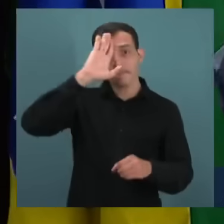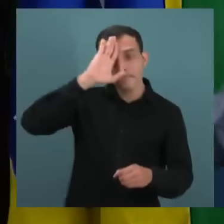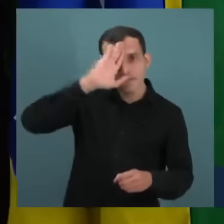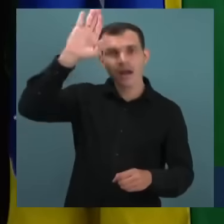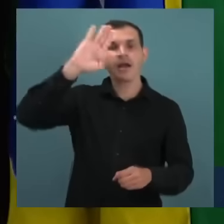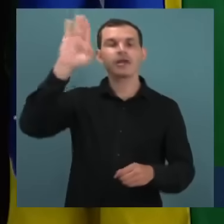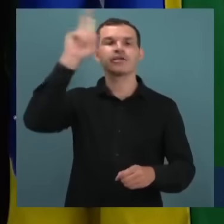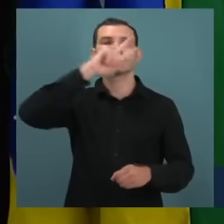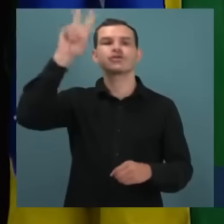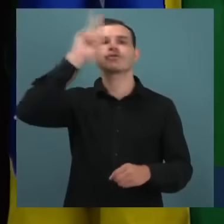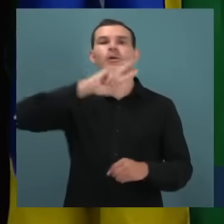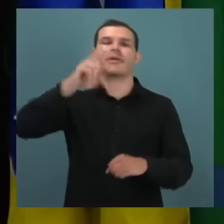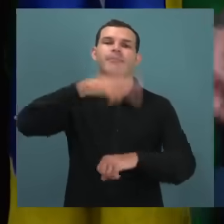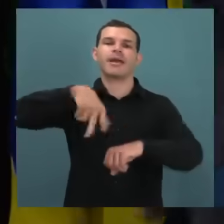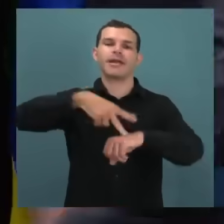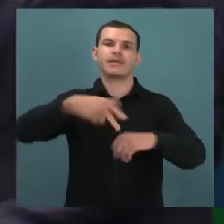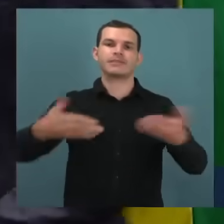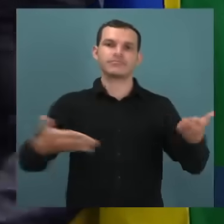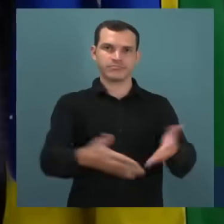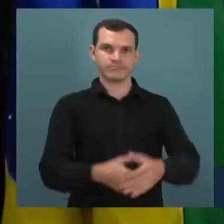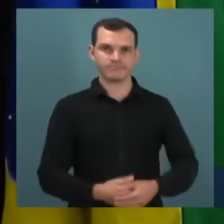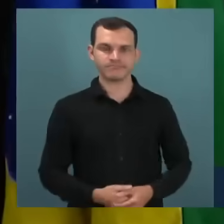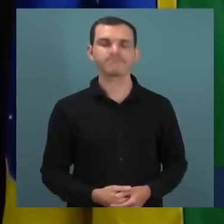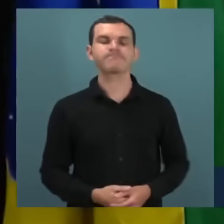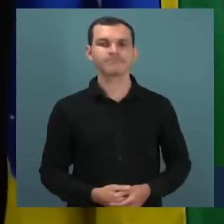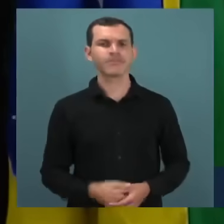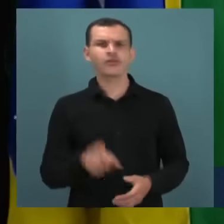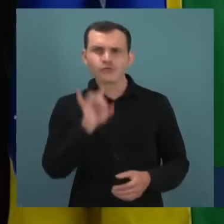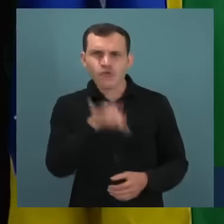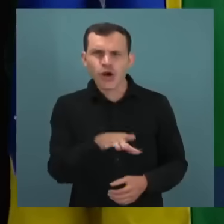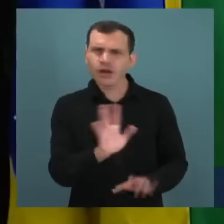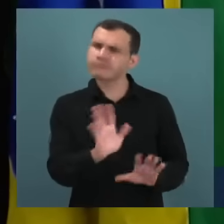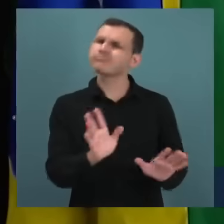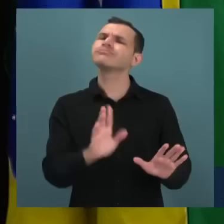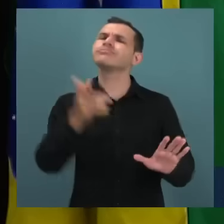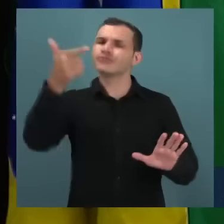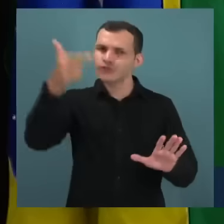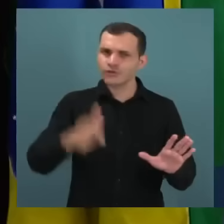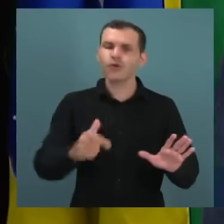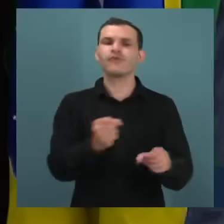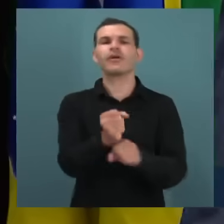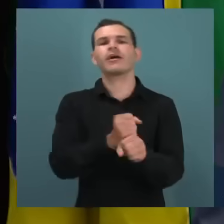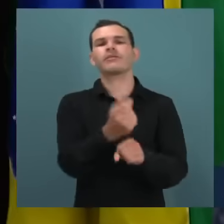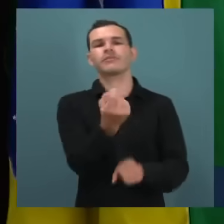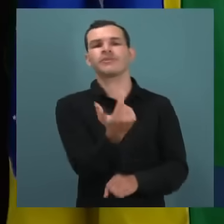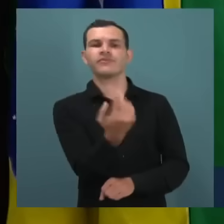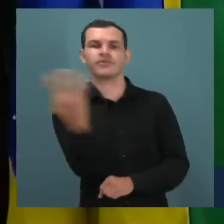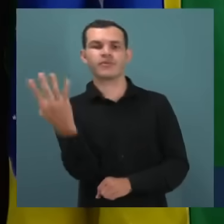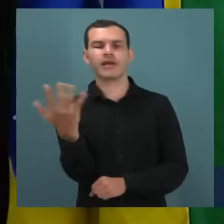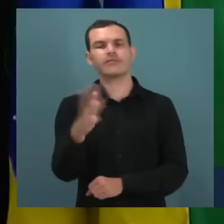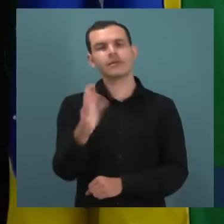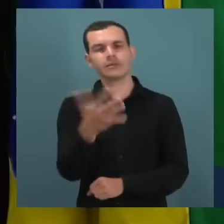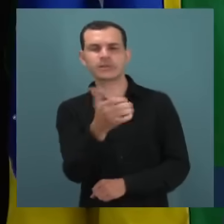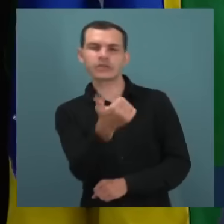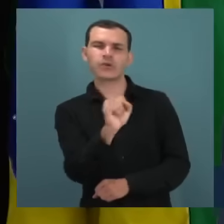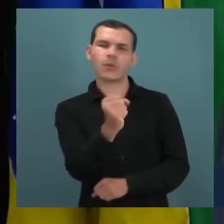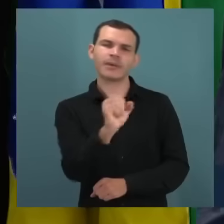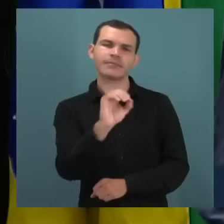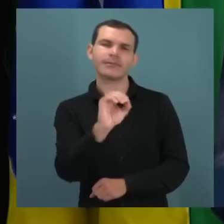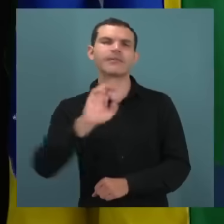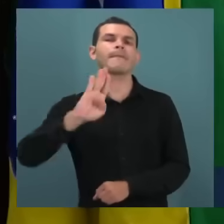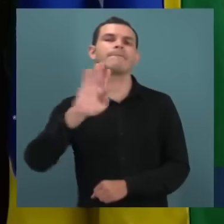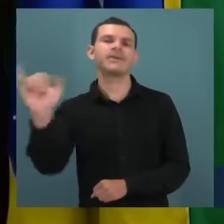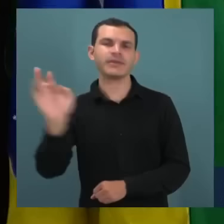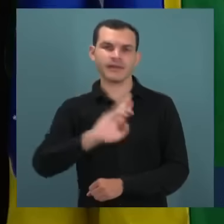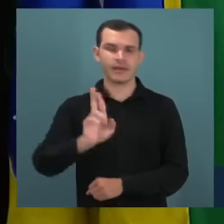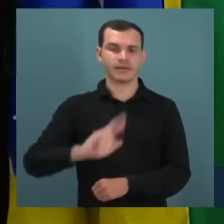do país. Mas não foi só isso não, isso se repetiu em 2024, chegando a perto de 180 bilhões de